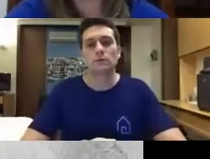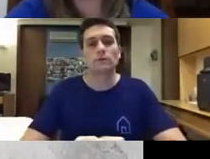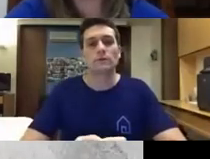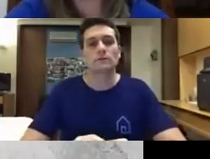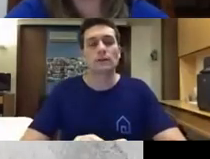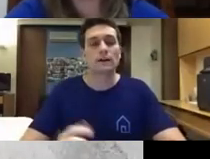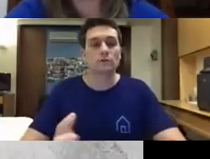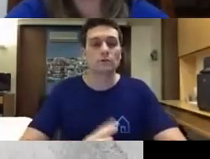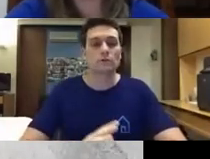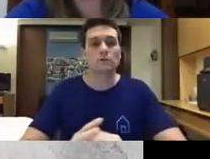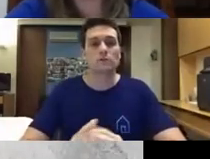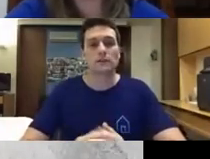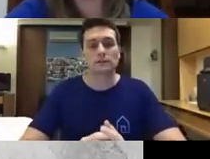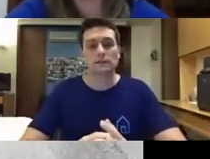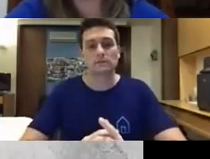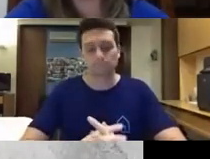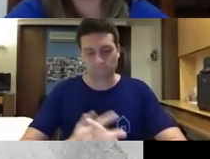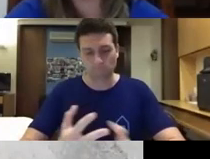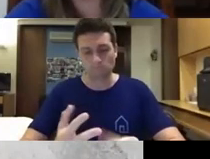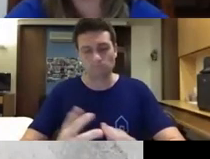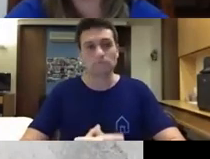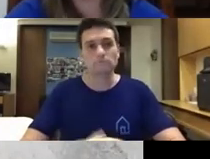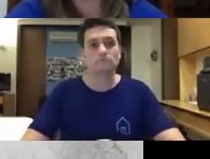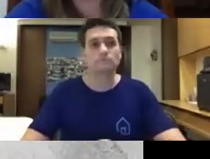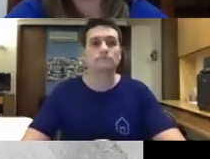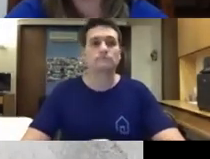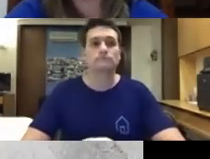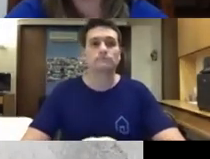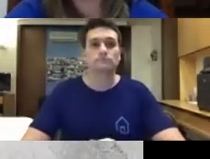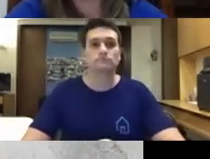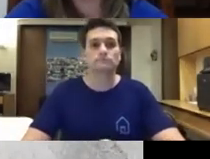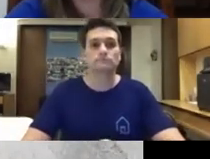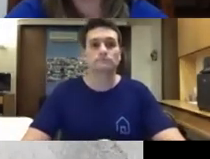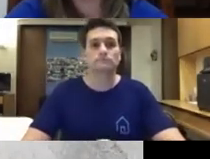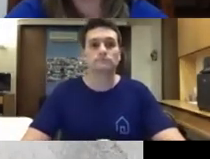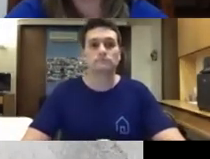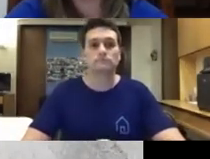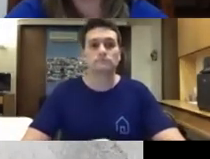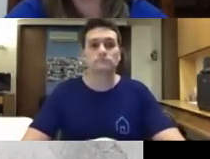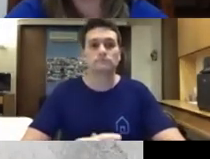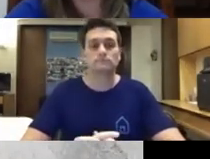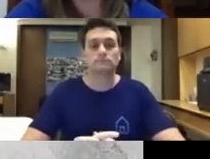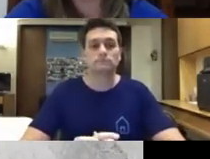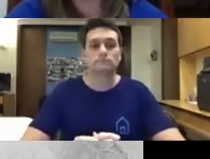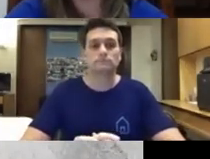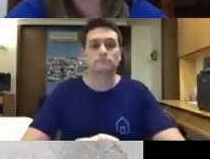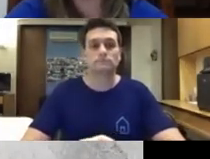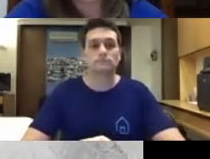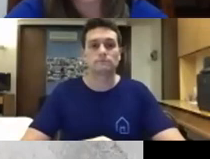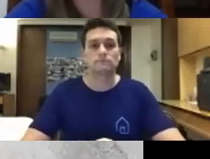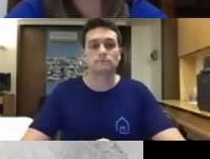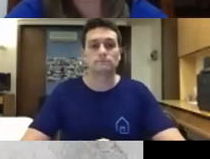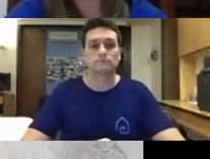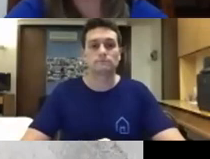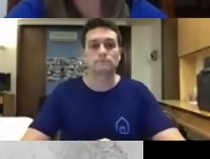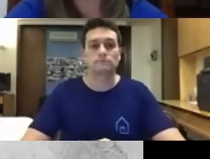muita informação legal sobre o assunto que a gente consegue trazer. Não, perfeito. A gente tem aí outro integrante, o Gustavo, né, Vanessa, que está